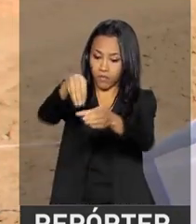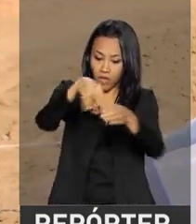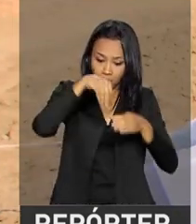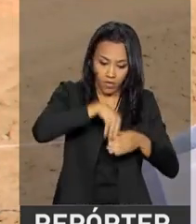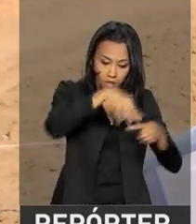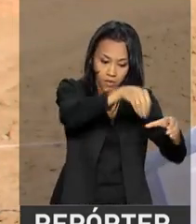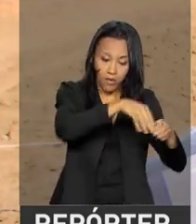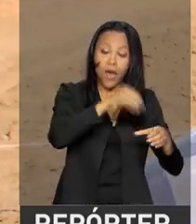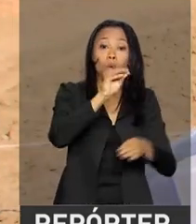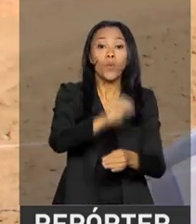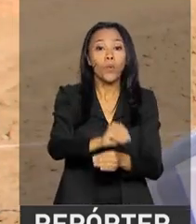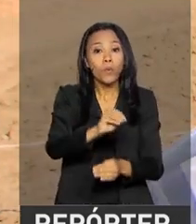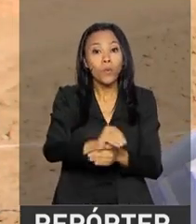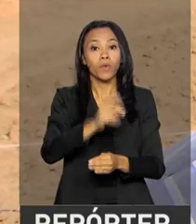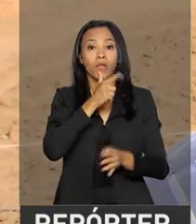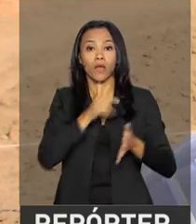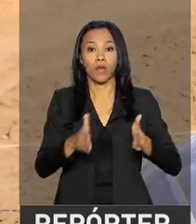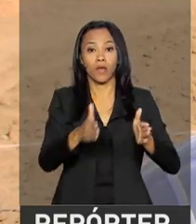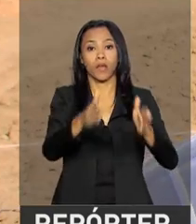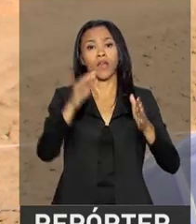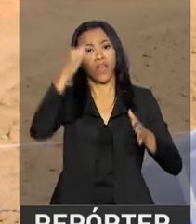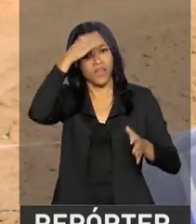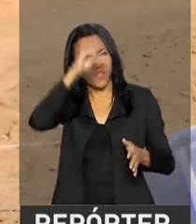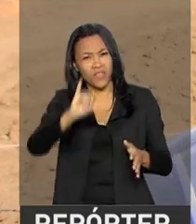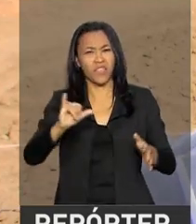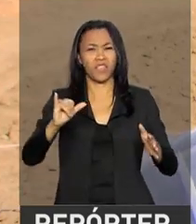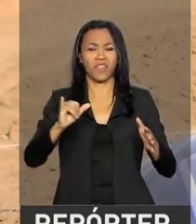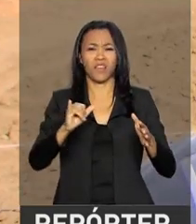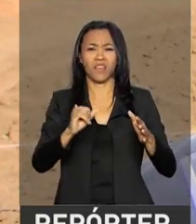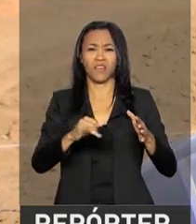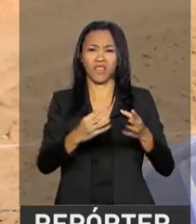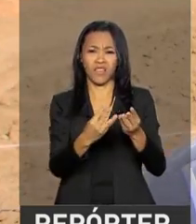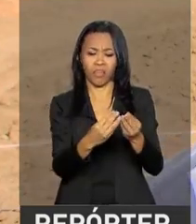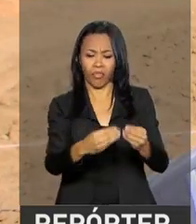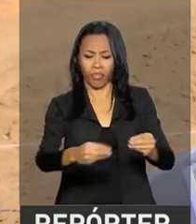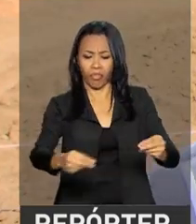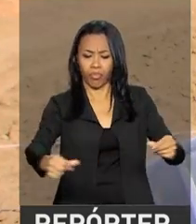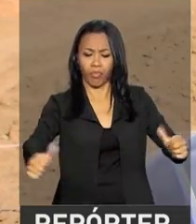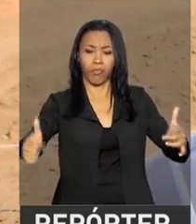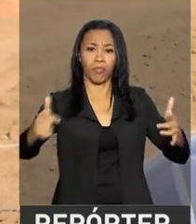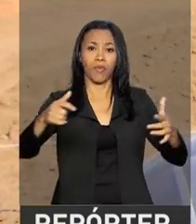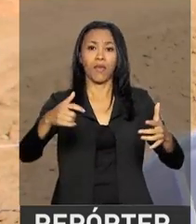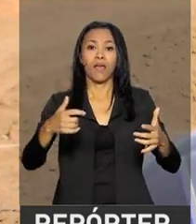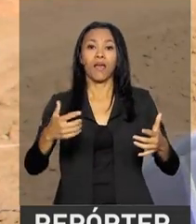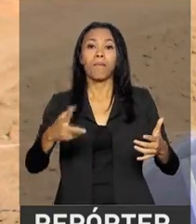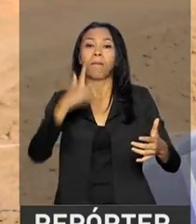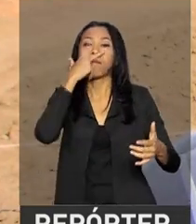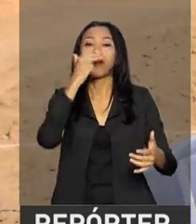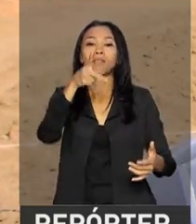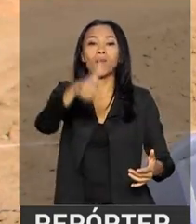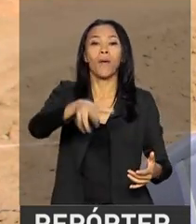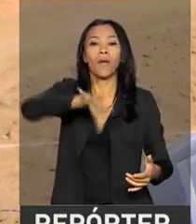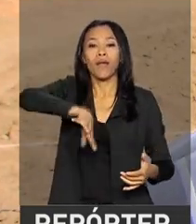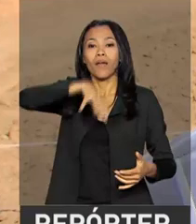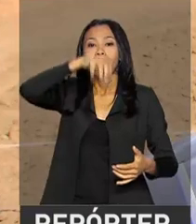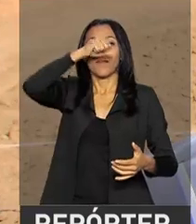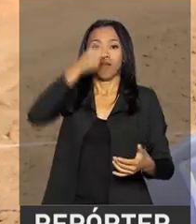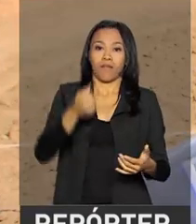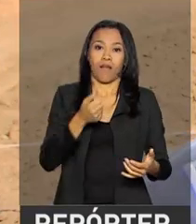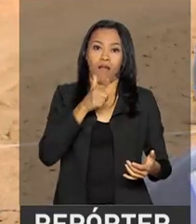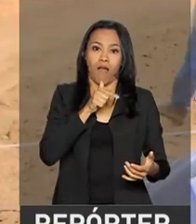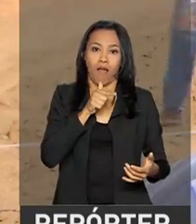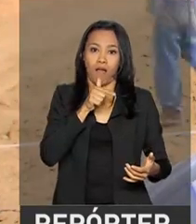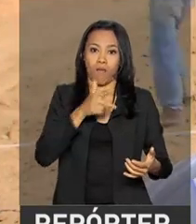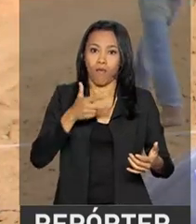assoreamento você evita se faz com que até respirar até respirando é hoje ela mas